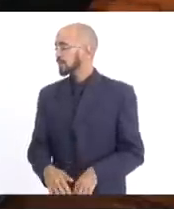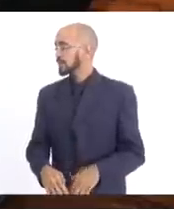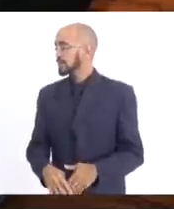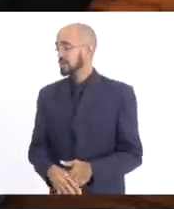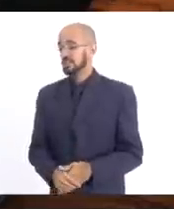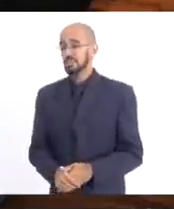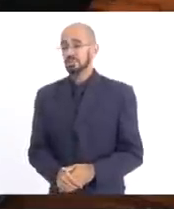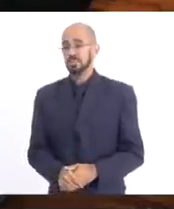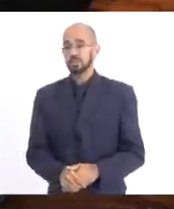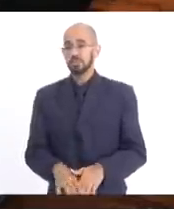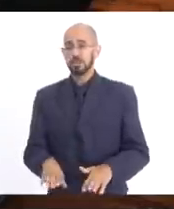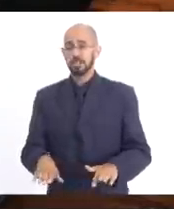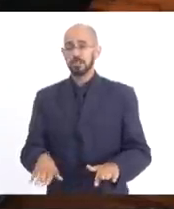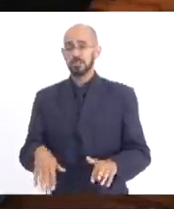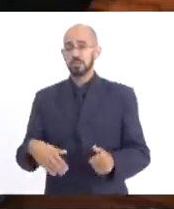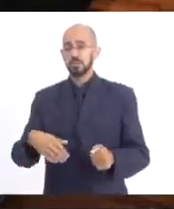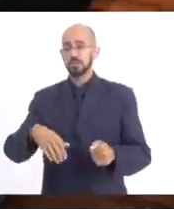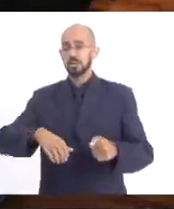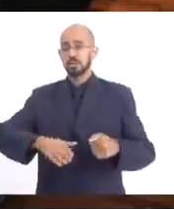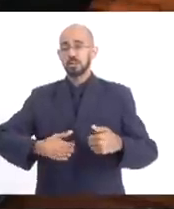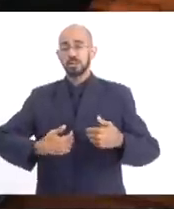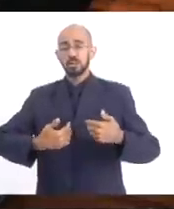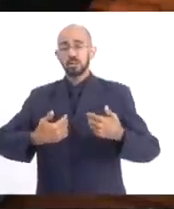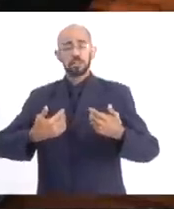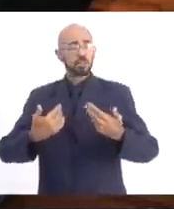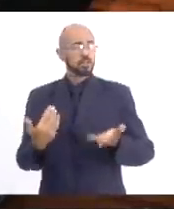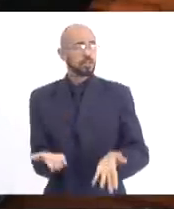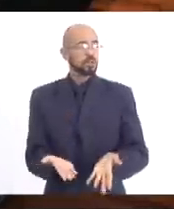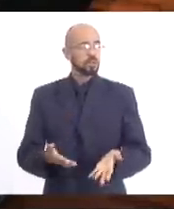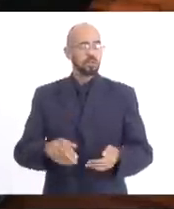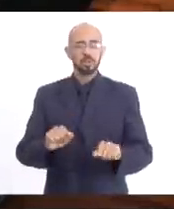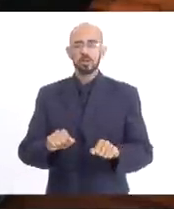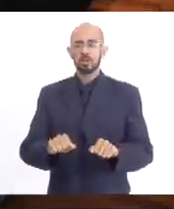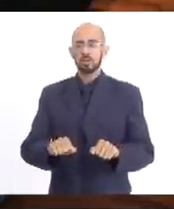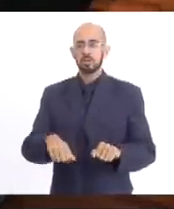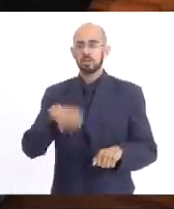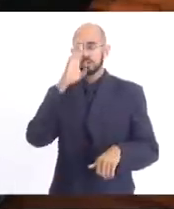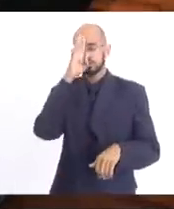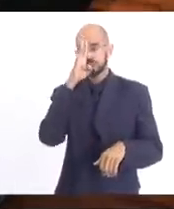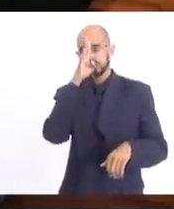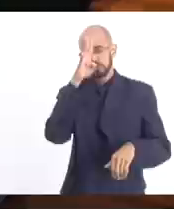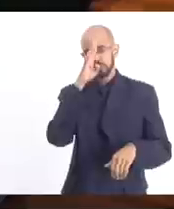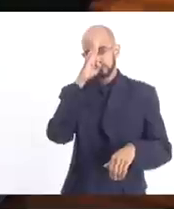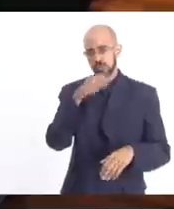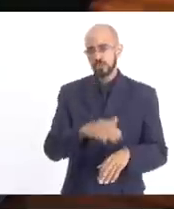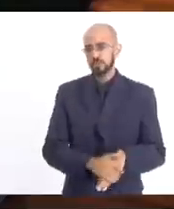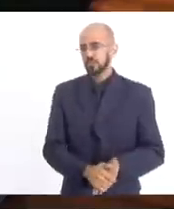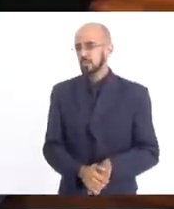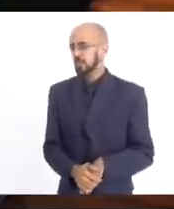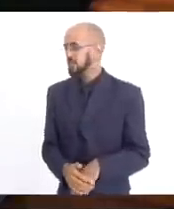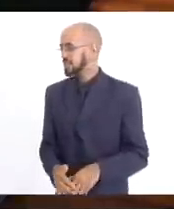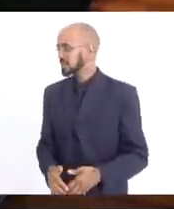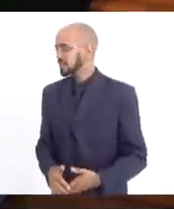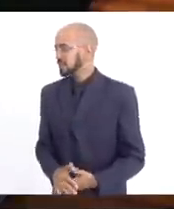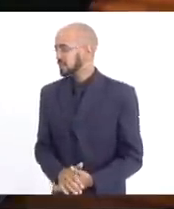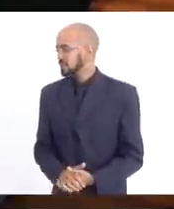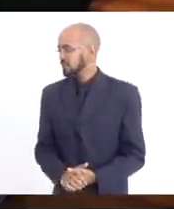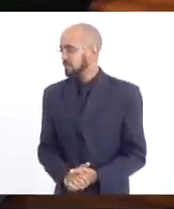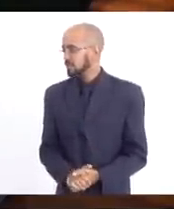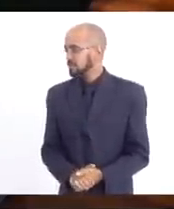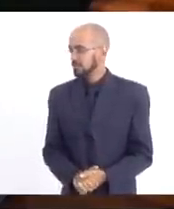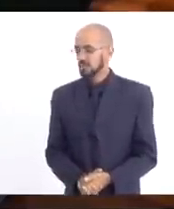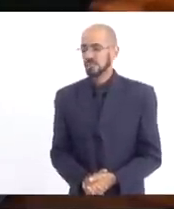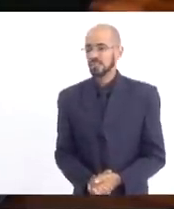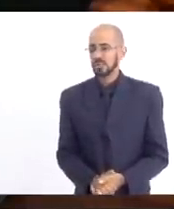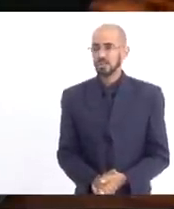o PCCS causou, e, na minha opinião, com uma injustiça absurda, a possibilidade de nós sairmos do regime, significa o que